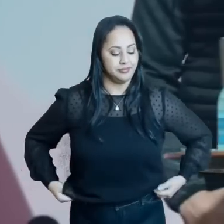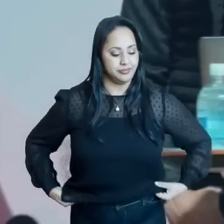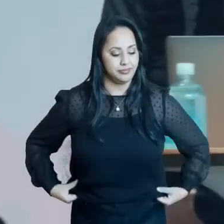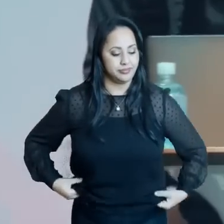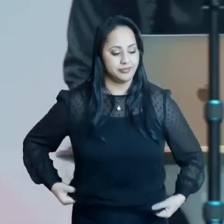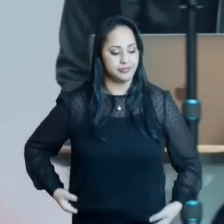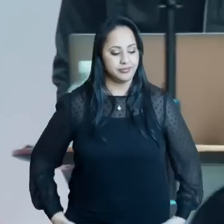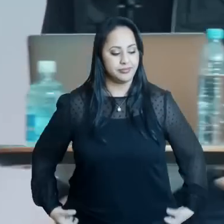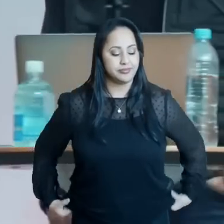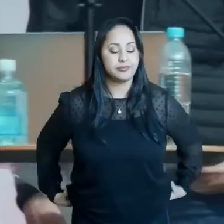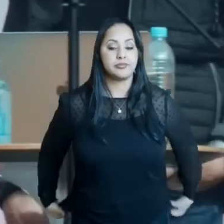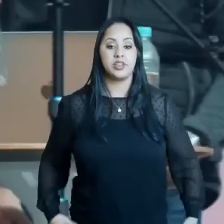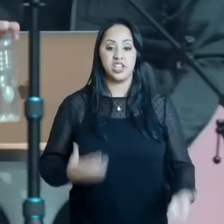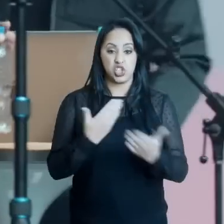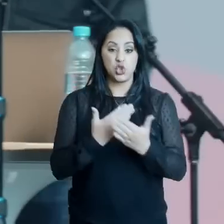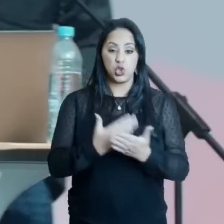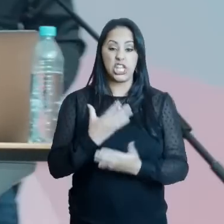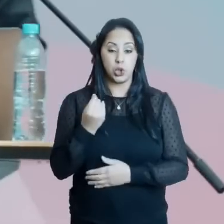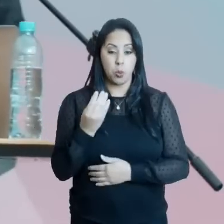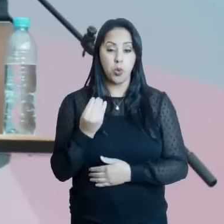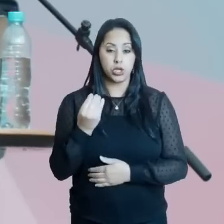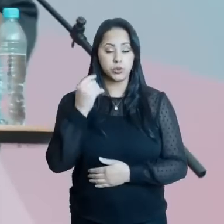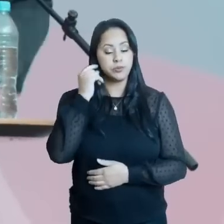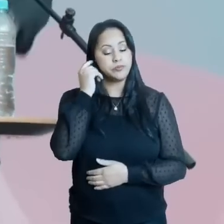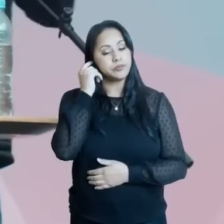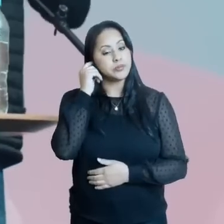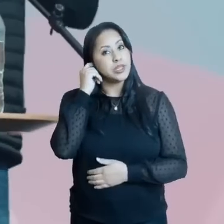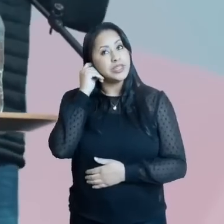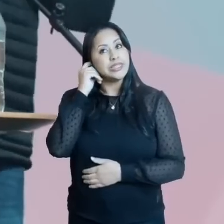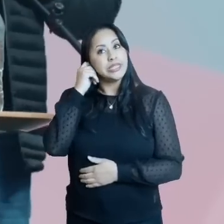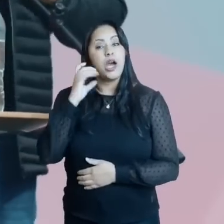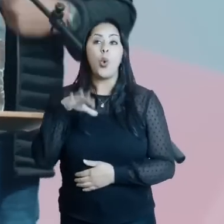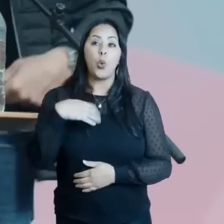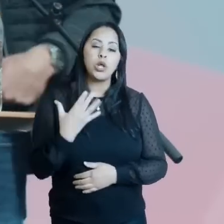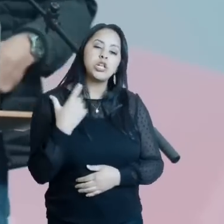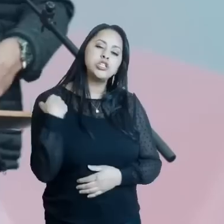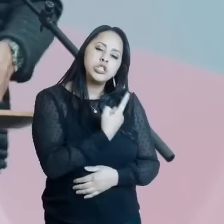Ó, tá estudando demais. Vou dizer pra vocês. Quando a gente estuda demais,